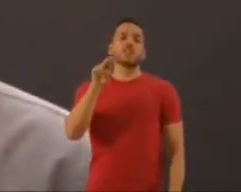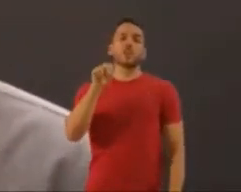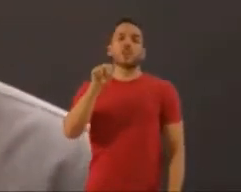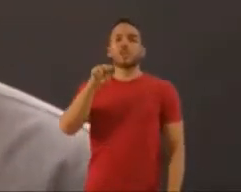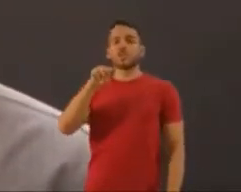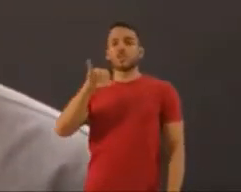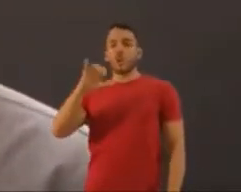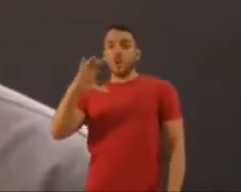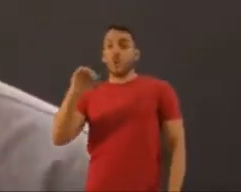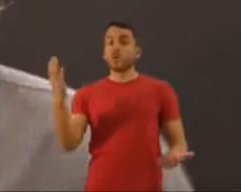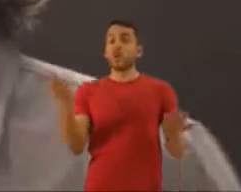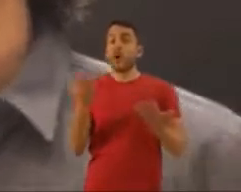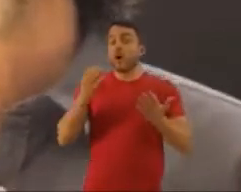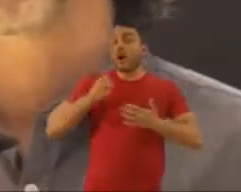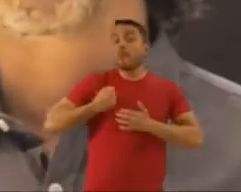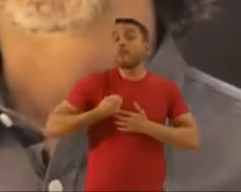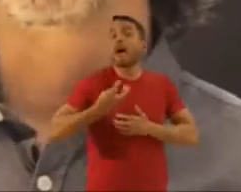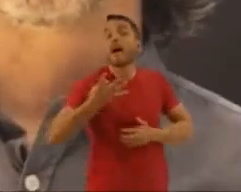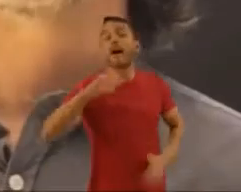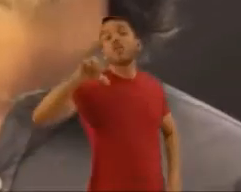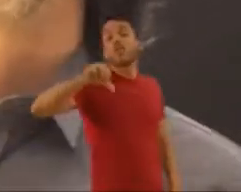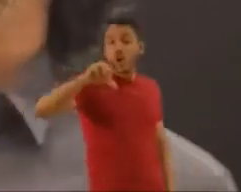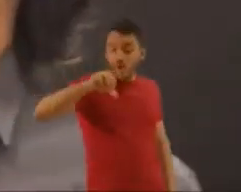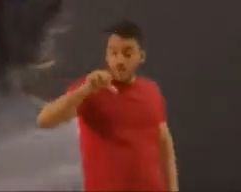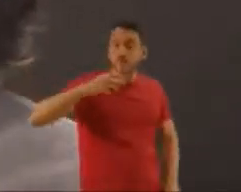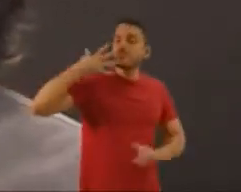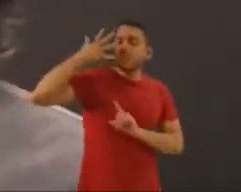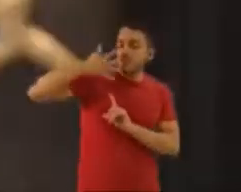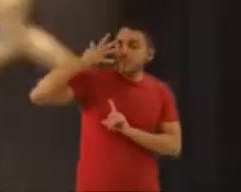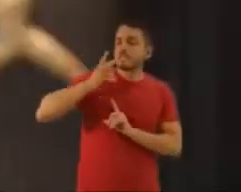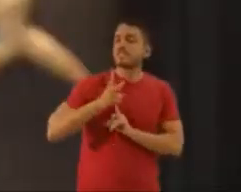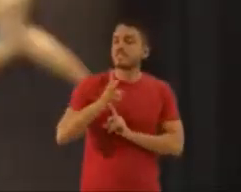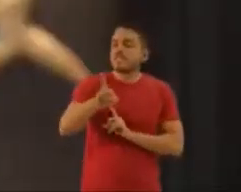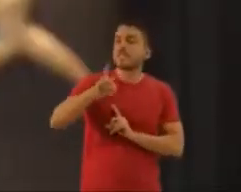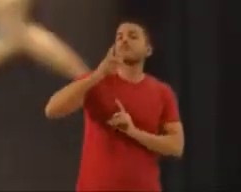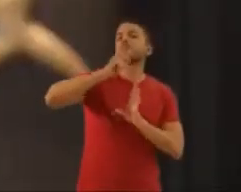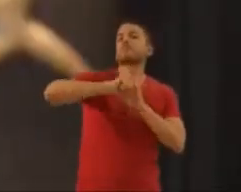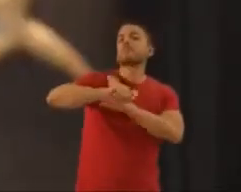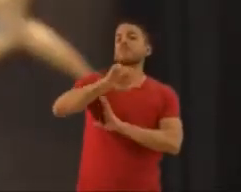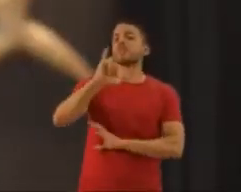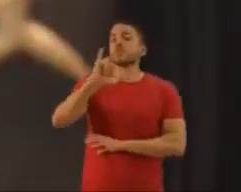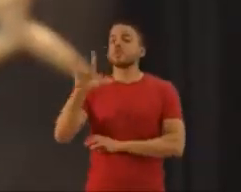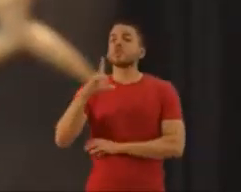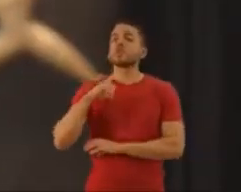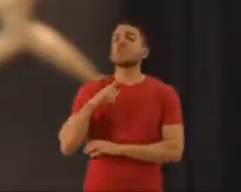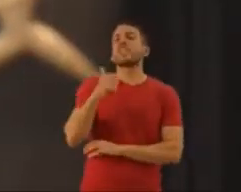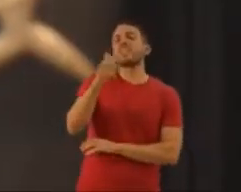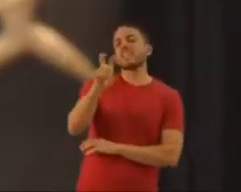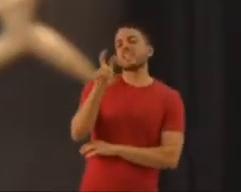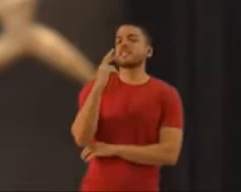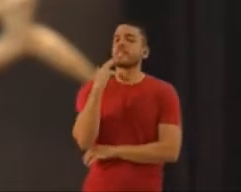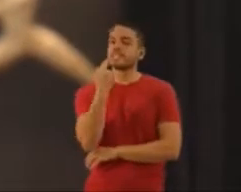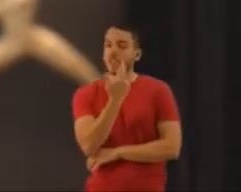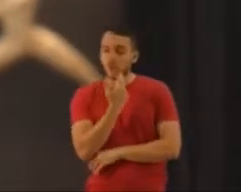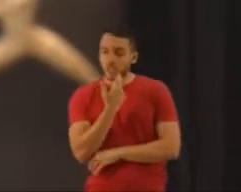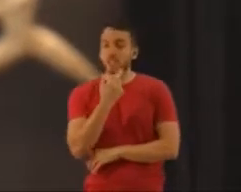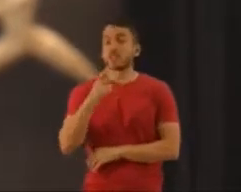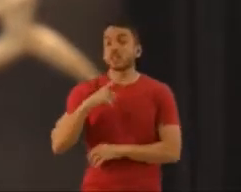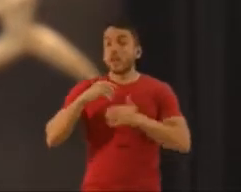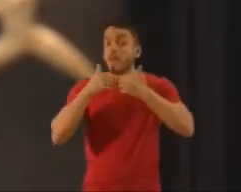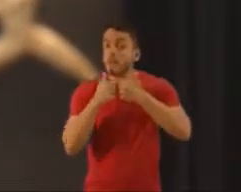indo para a 9ª edição, que é um evento que acontece sempre no mês de julho. Em média são 15 restaurantes que lançam